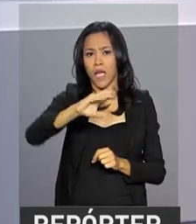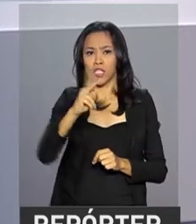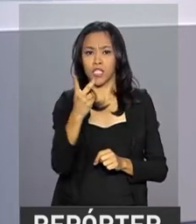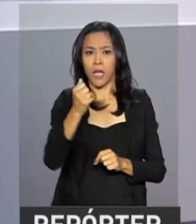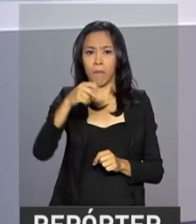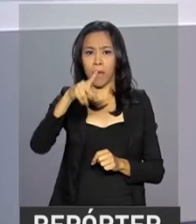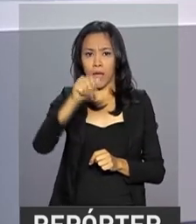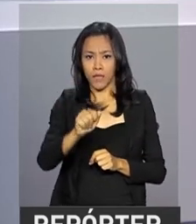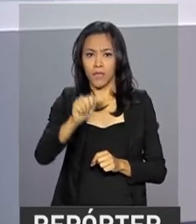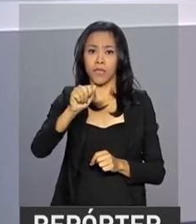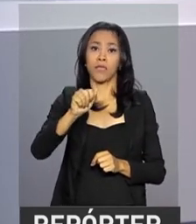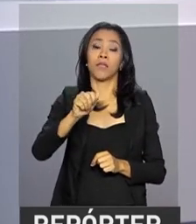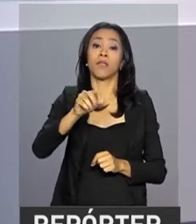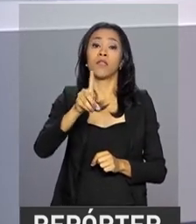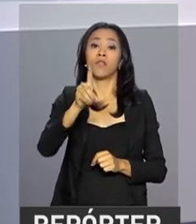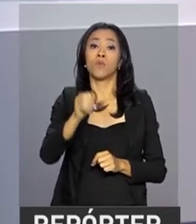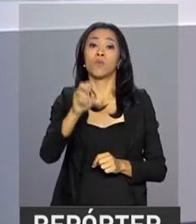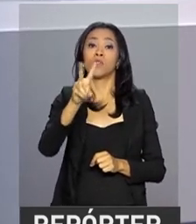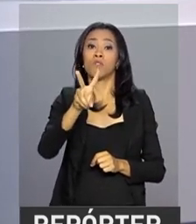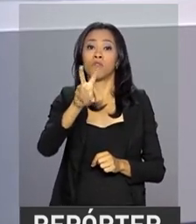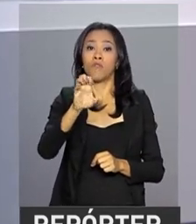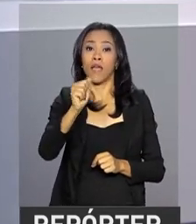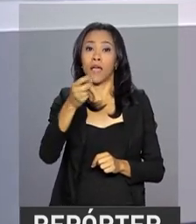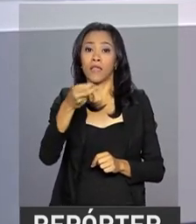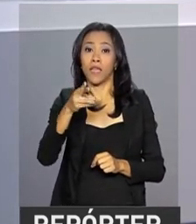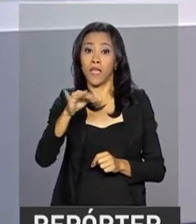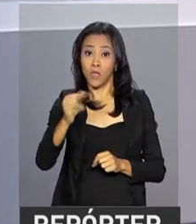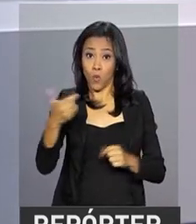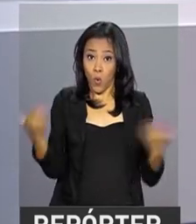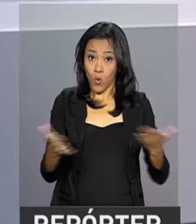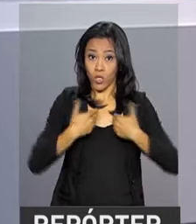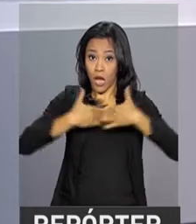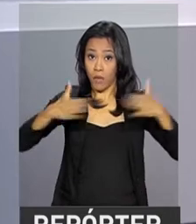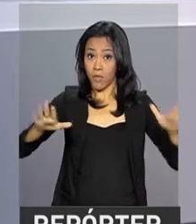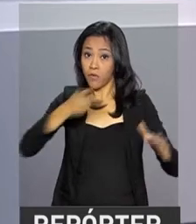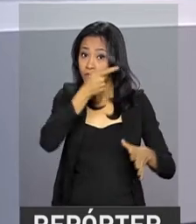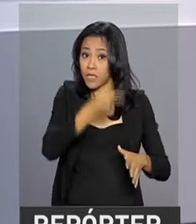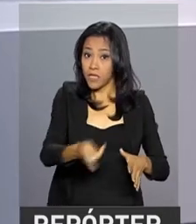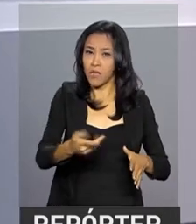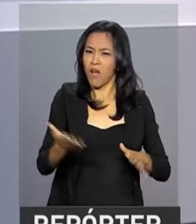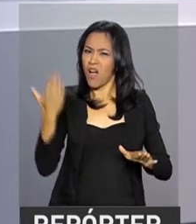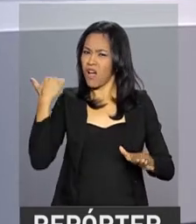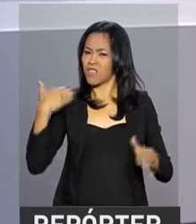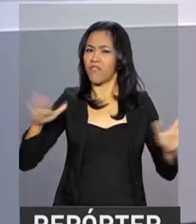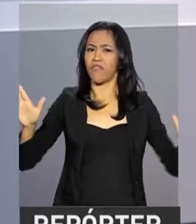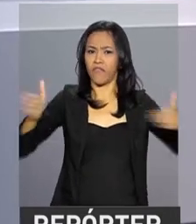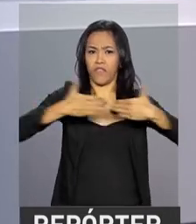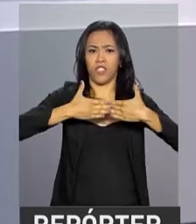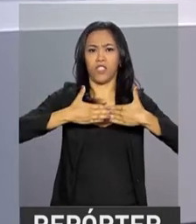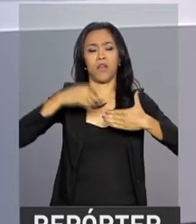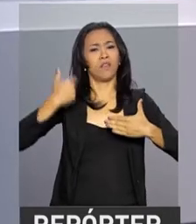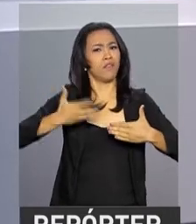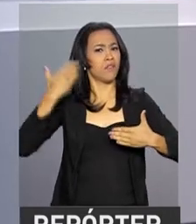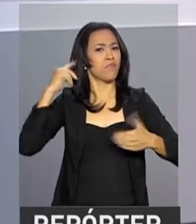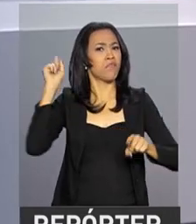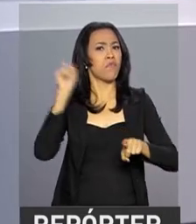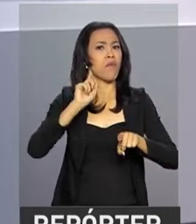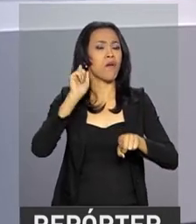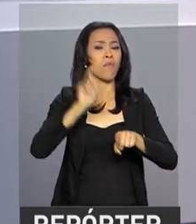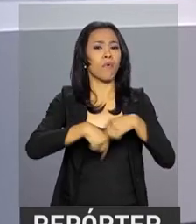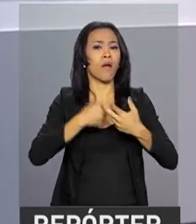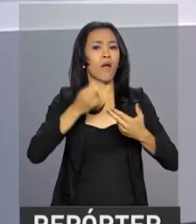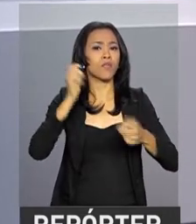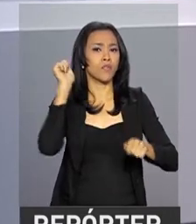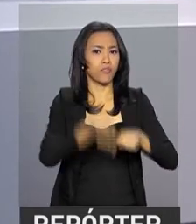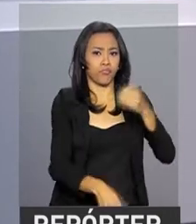em goiás abriu hoje para visitação pública à unidade de conservação estava fechada aos turistas desde o início de um incêndio que atingiu